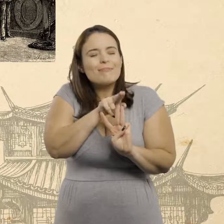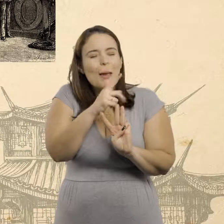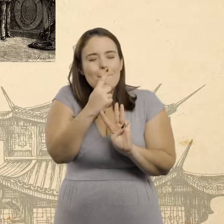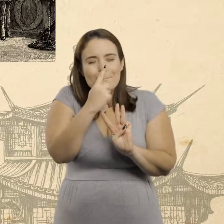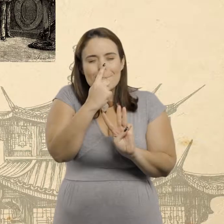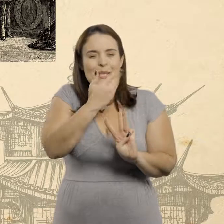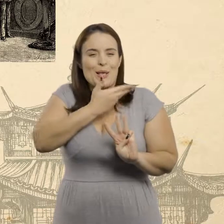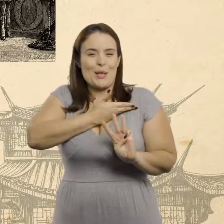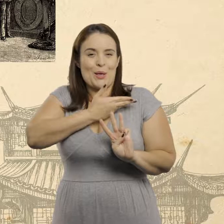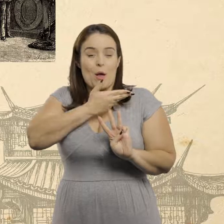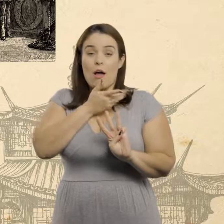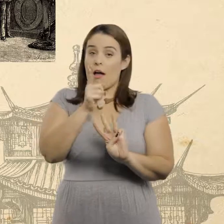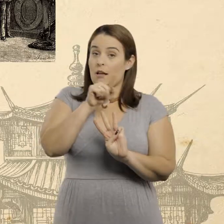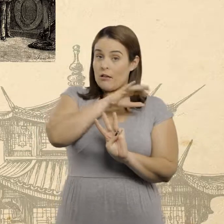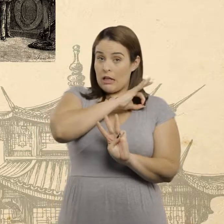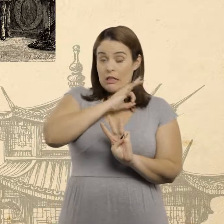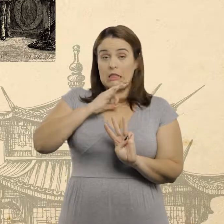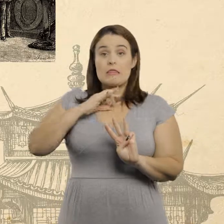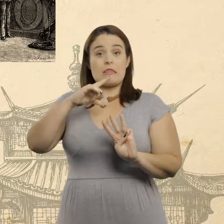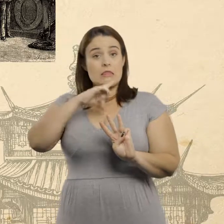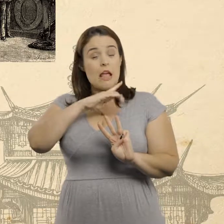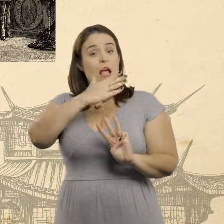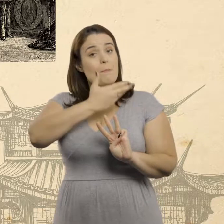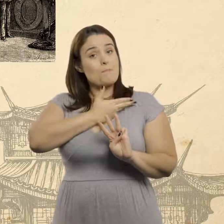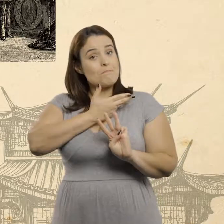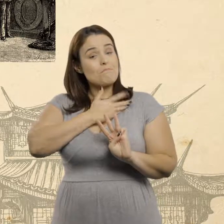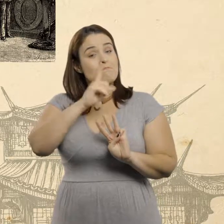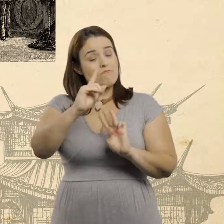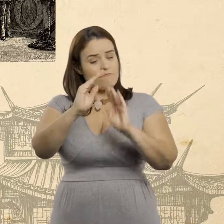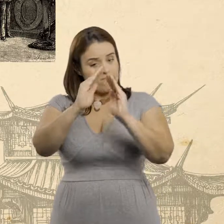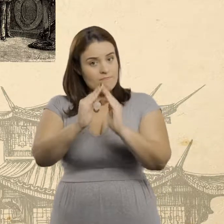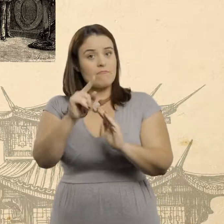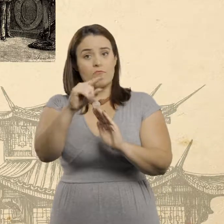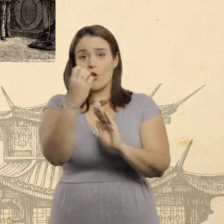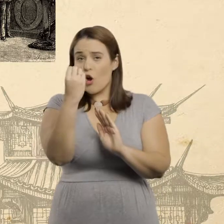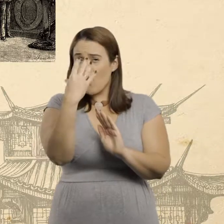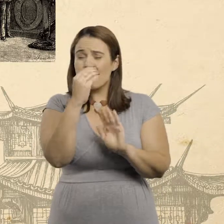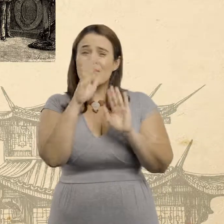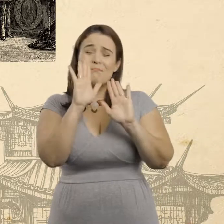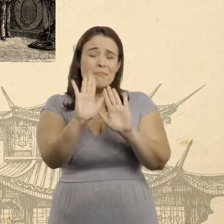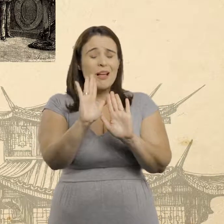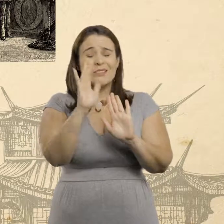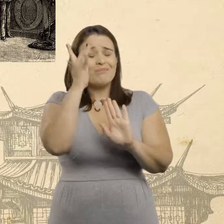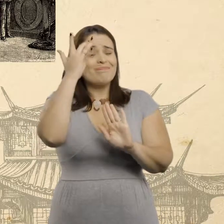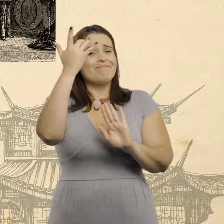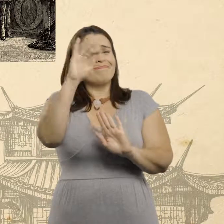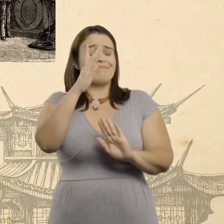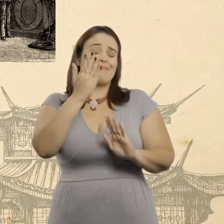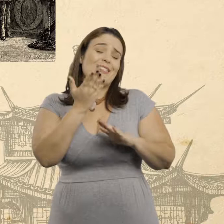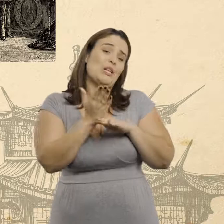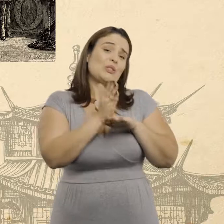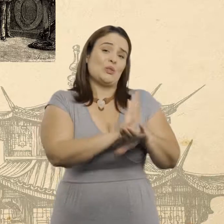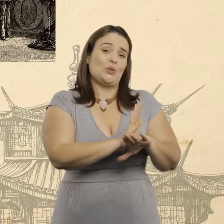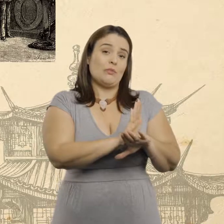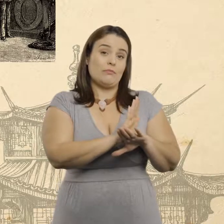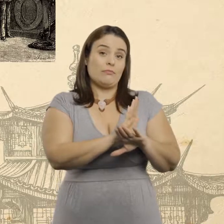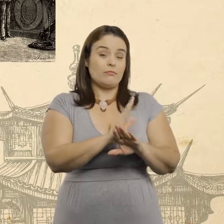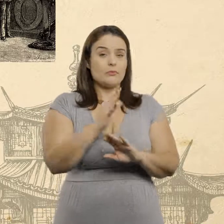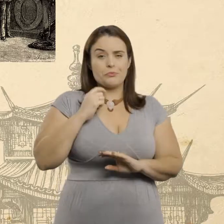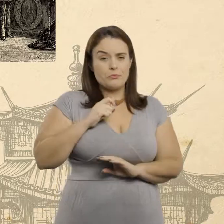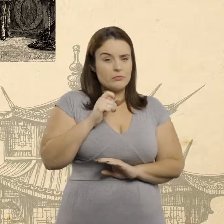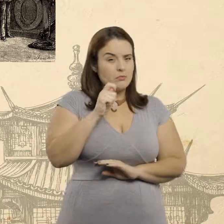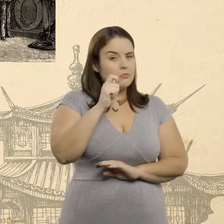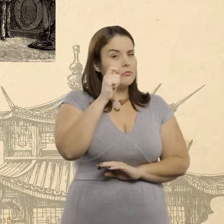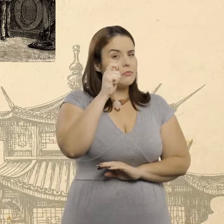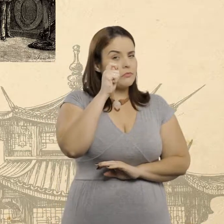em Hong Kong e ia procurá-los, mas não sabia se eles iriam ajudá-la. O detetive Fix também embarcou